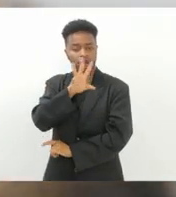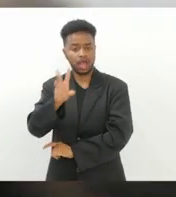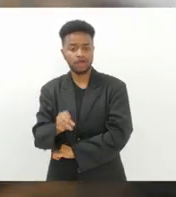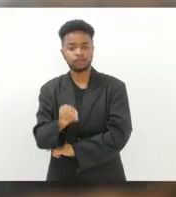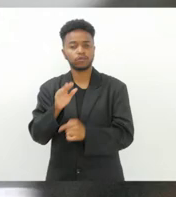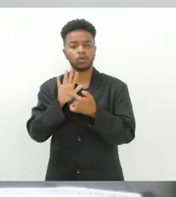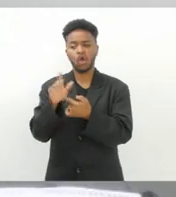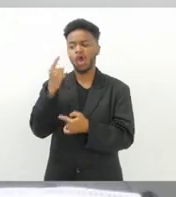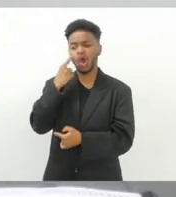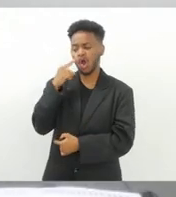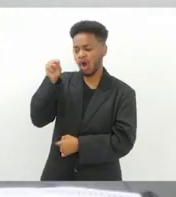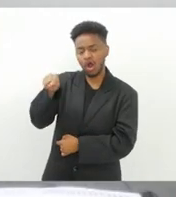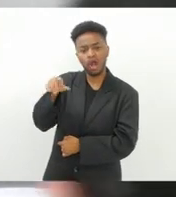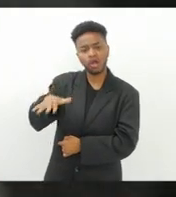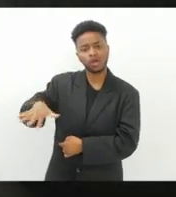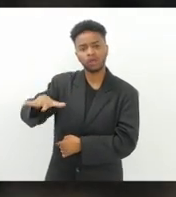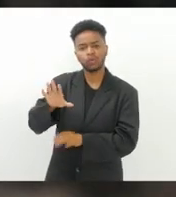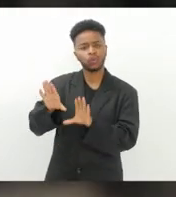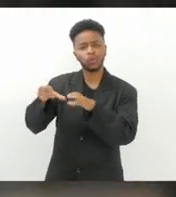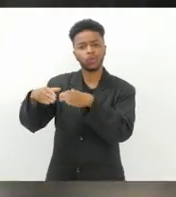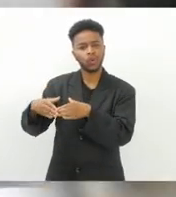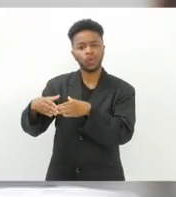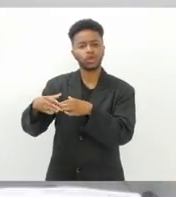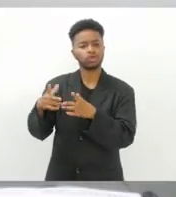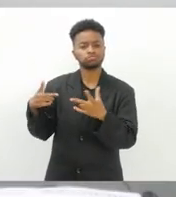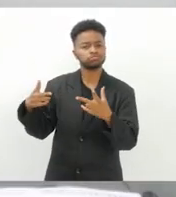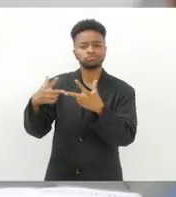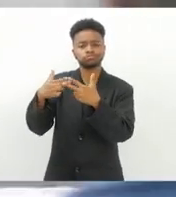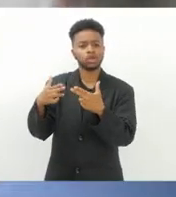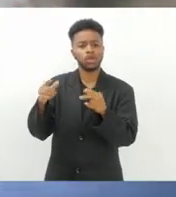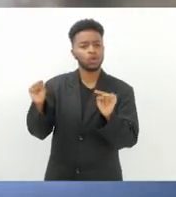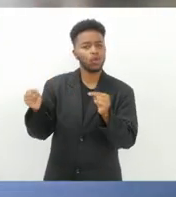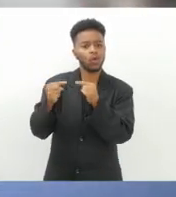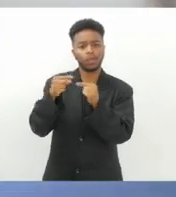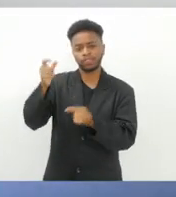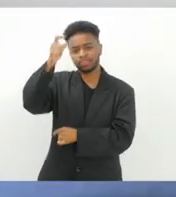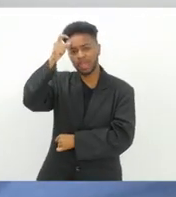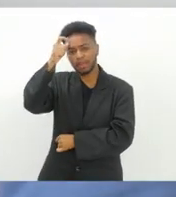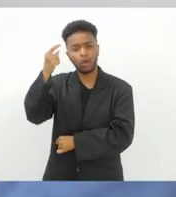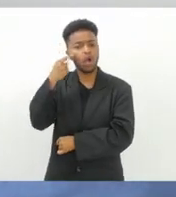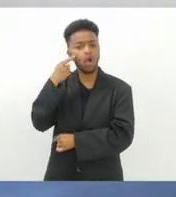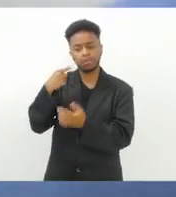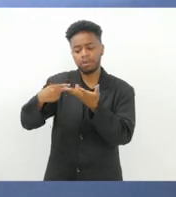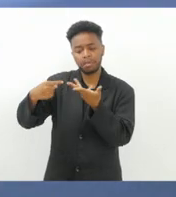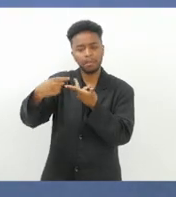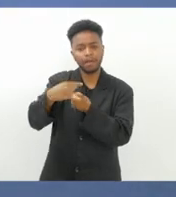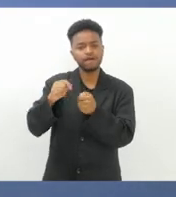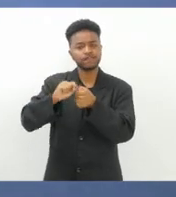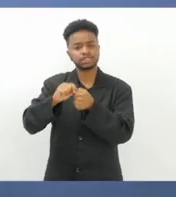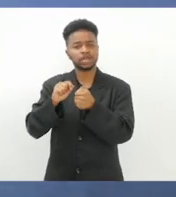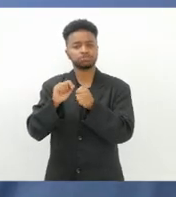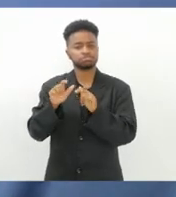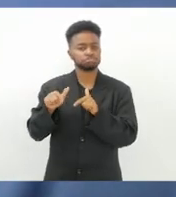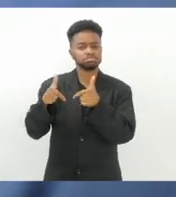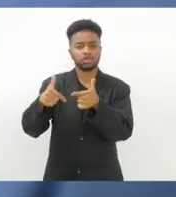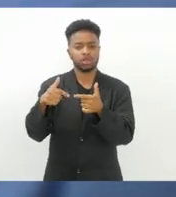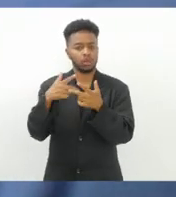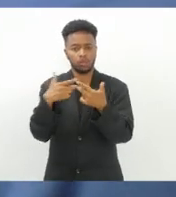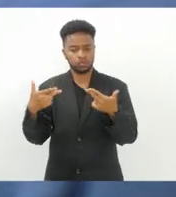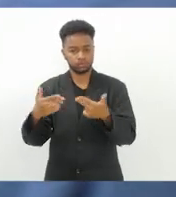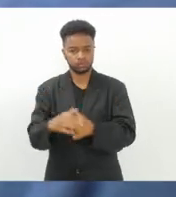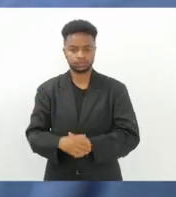olha, isso é parte do demo, isso eu não sei quantos, olha, estão fazendo mais isso e aquilo. E